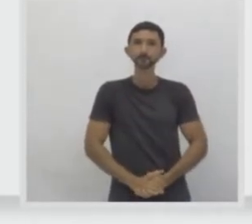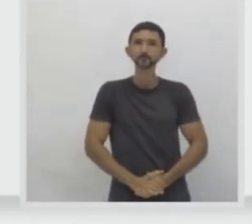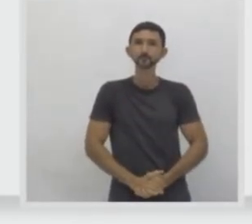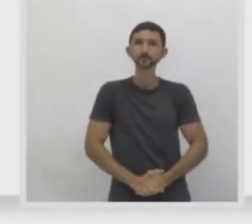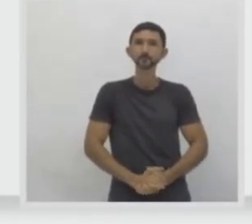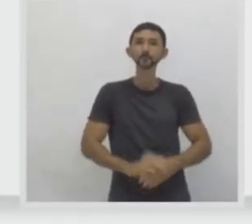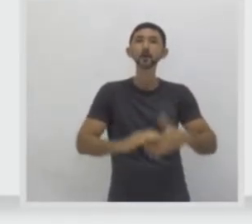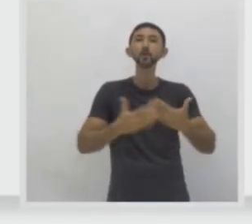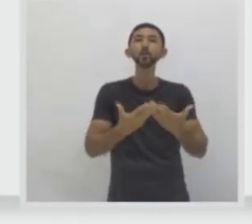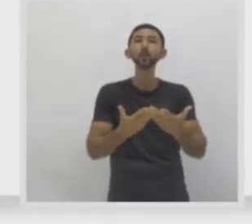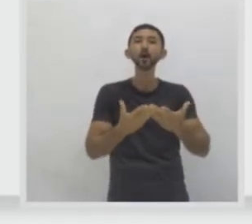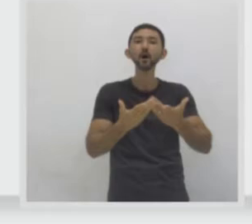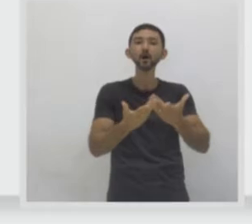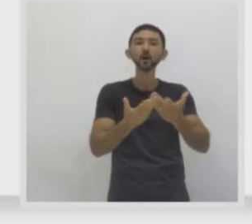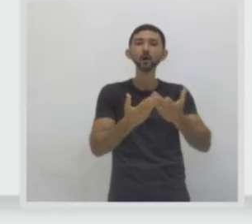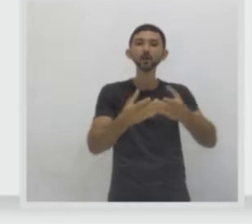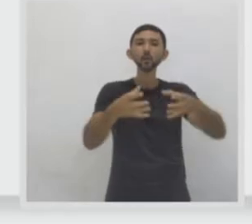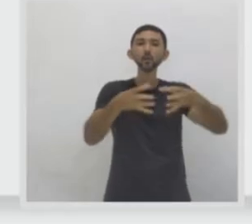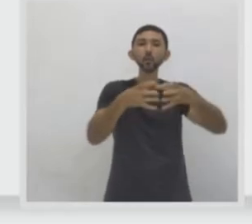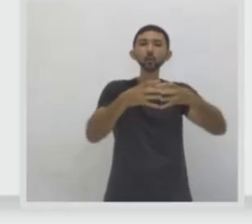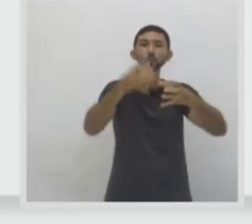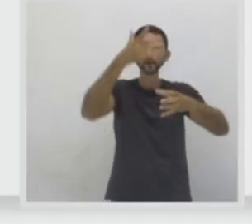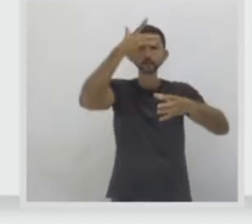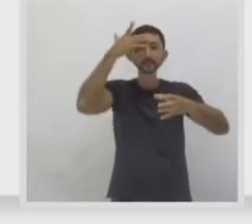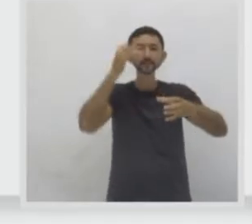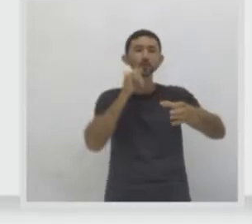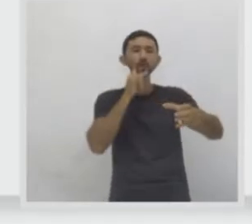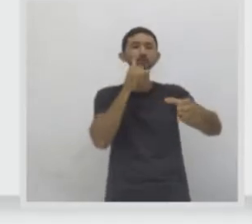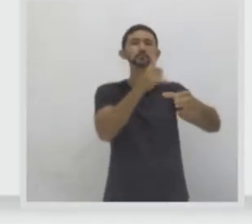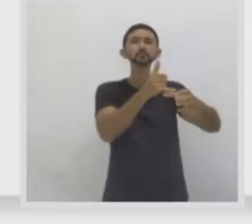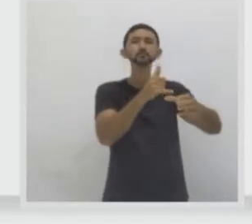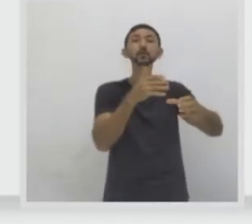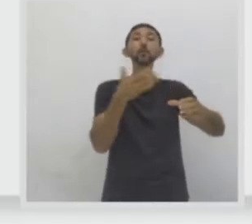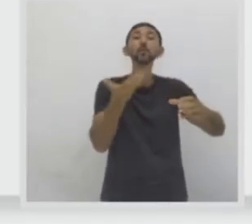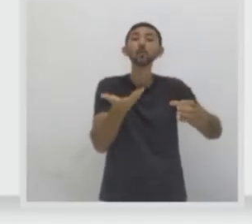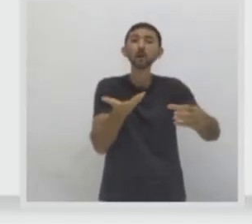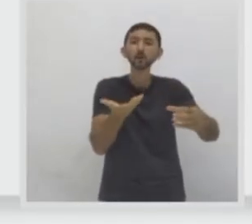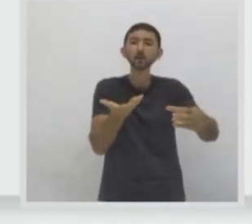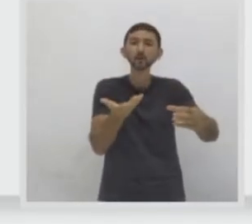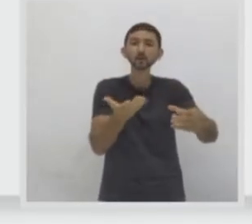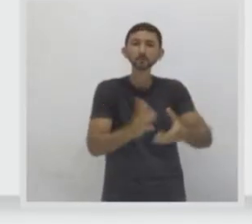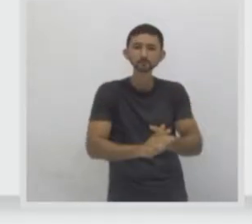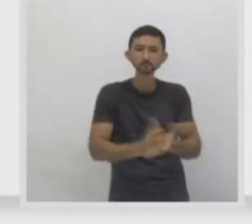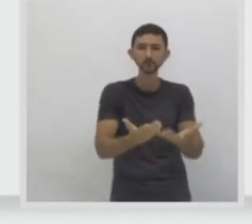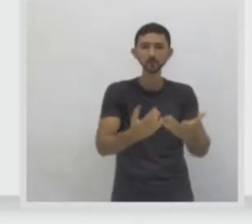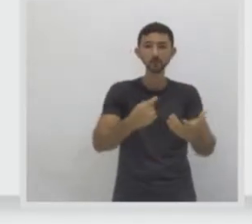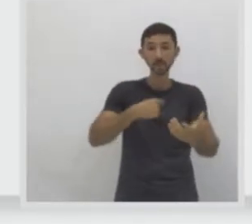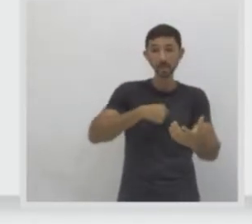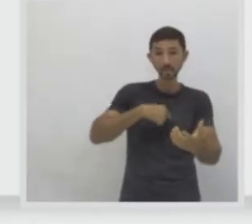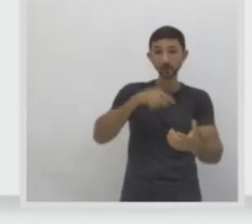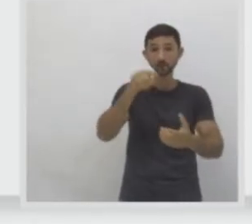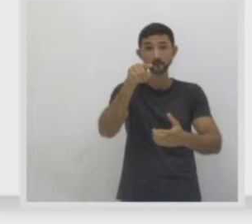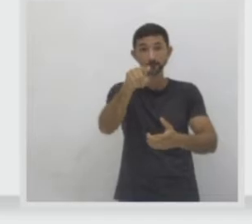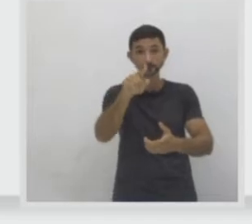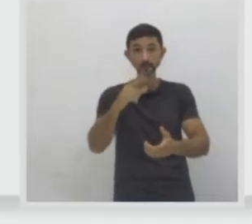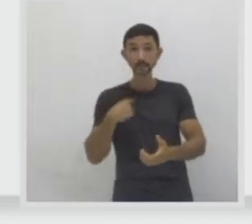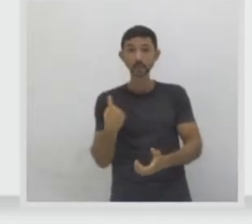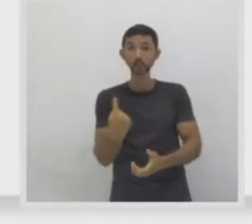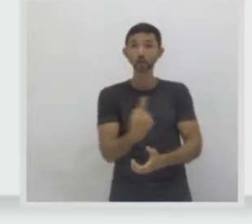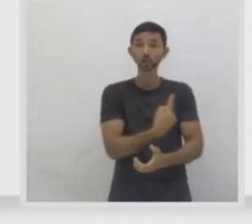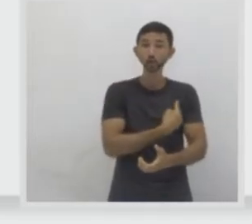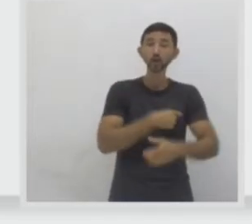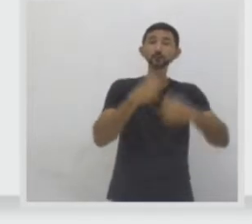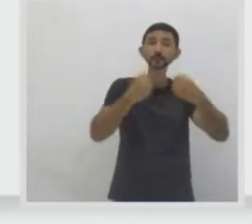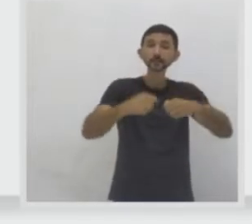Qual o público-alvo? Mais uma vez, você, eu, todos nós precisamos saber que os